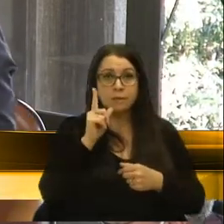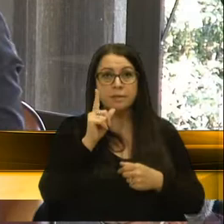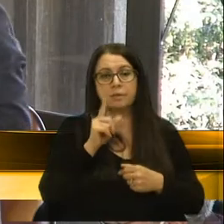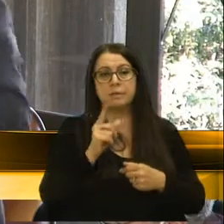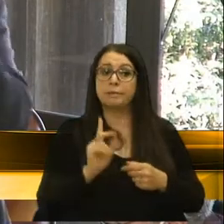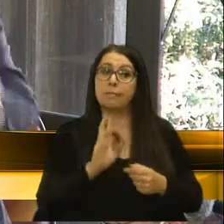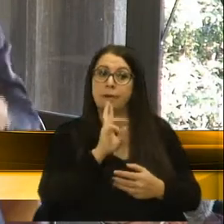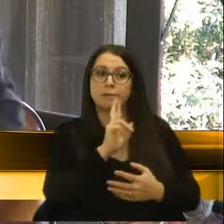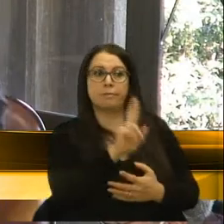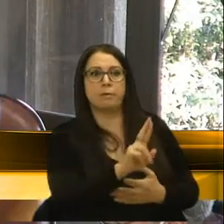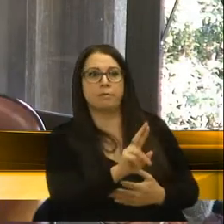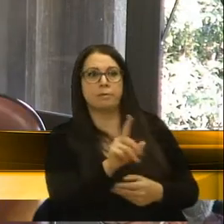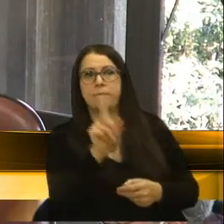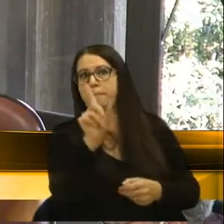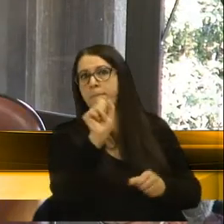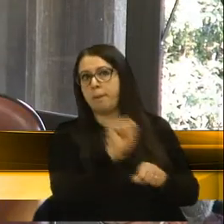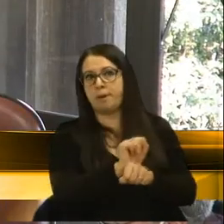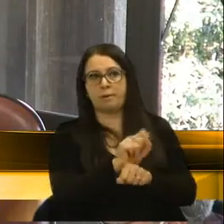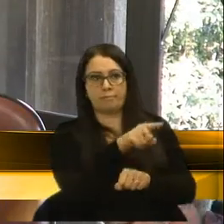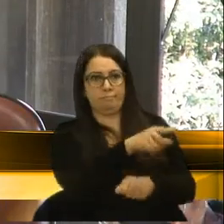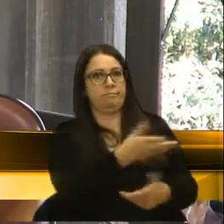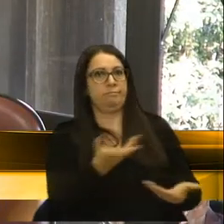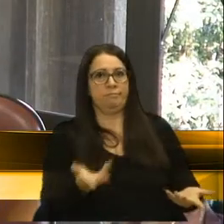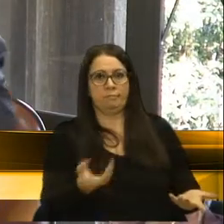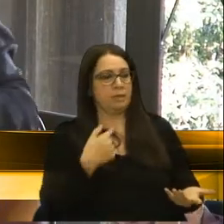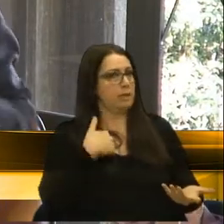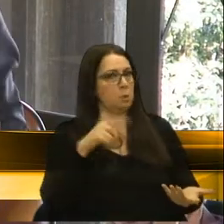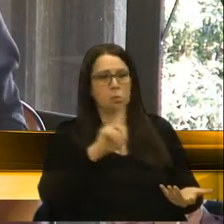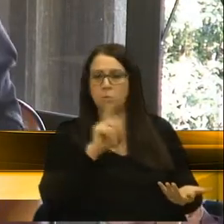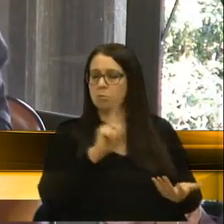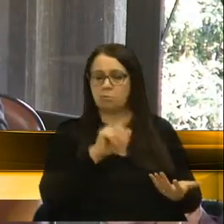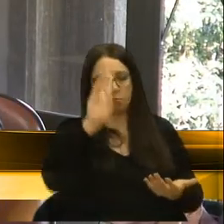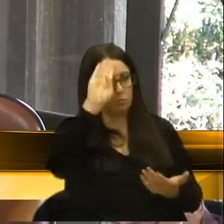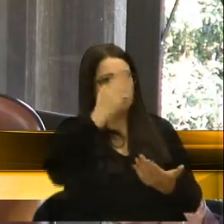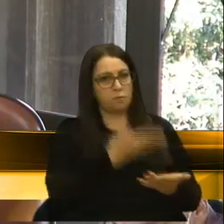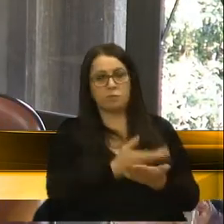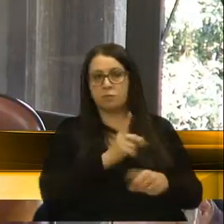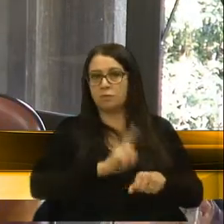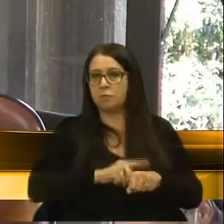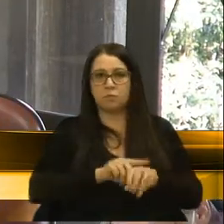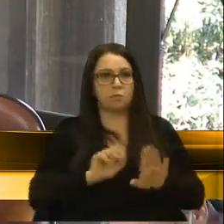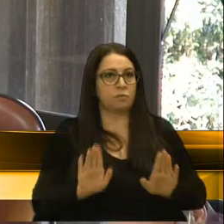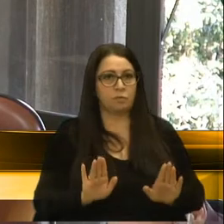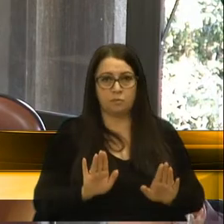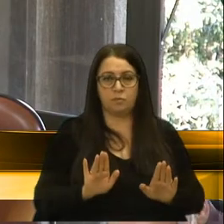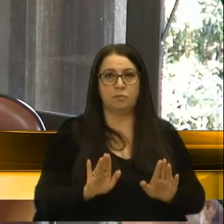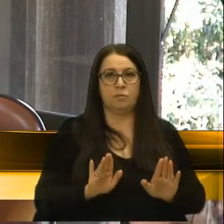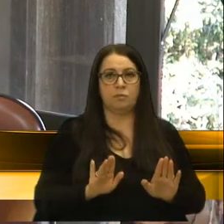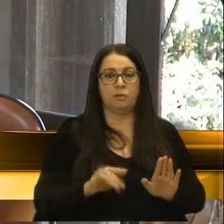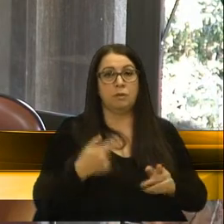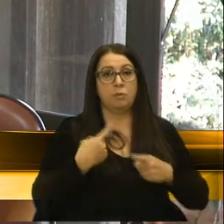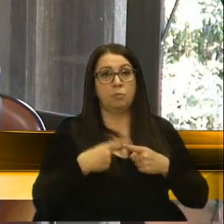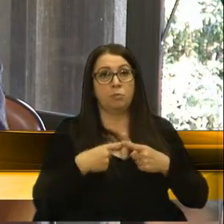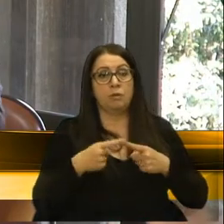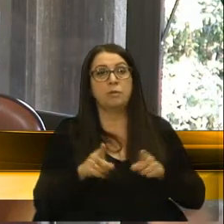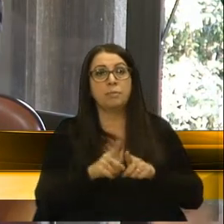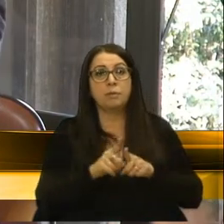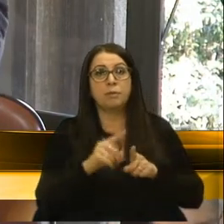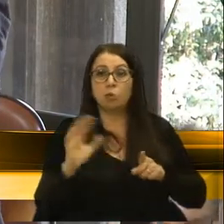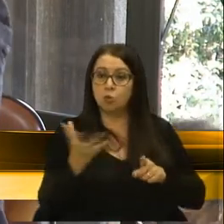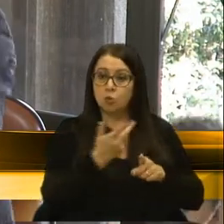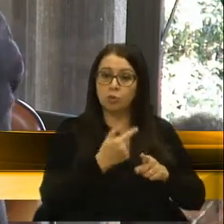liminar suspendendo o convênio. Eu não tenho essa crença neste momento, né? Até porque, por